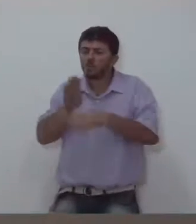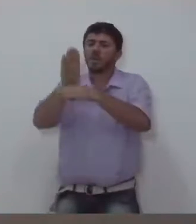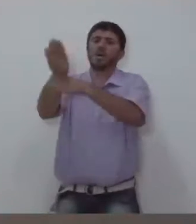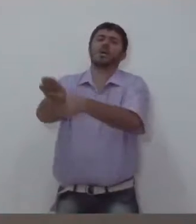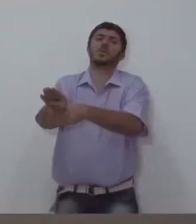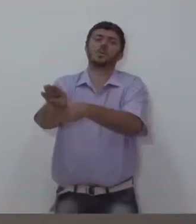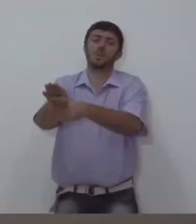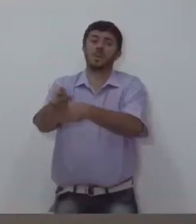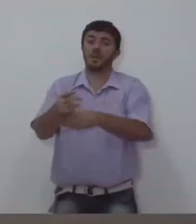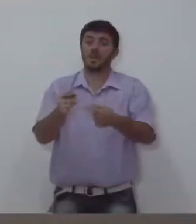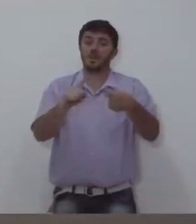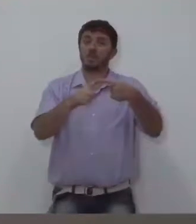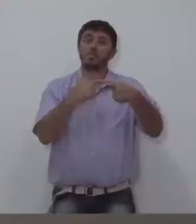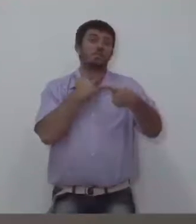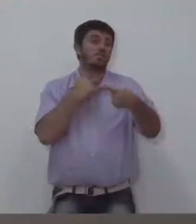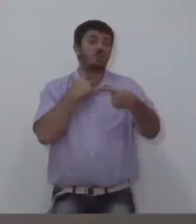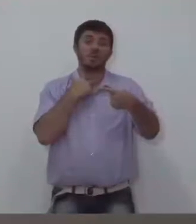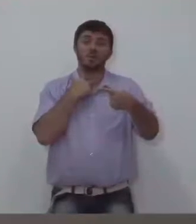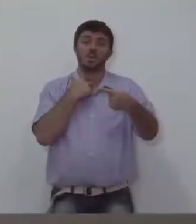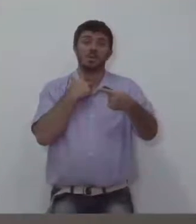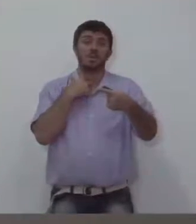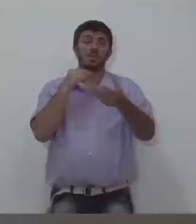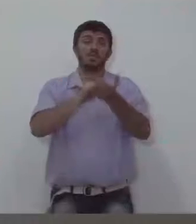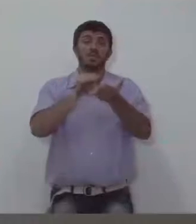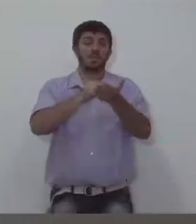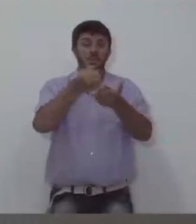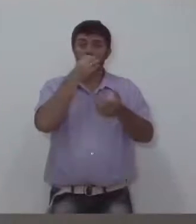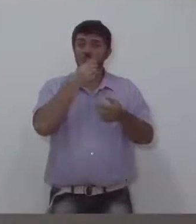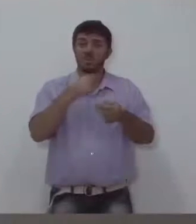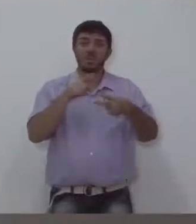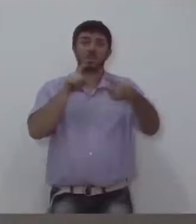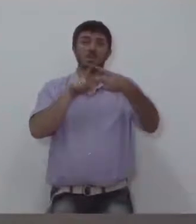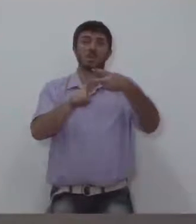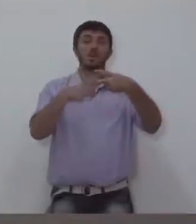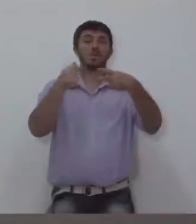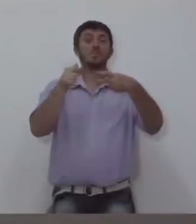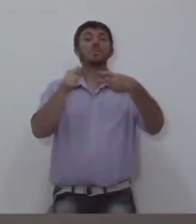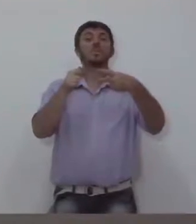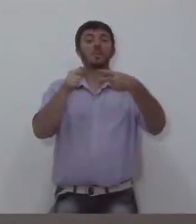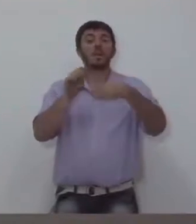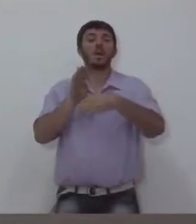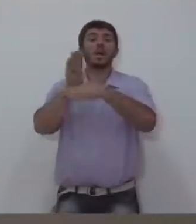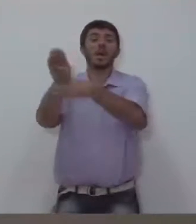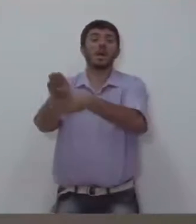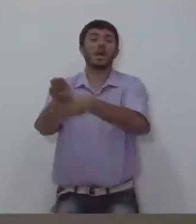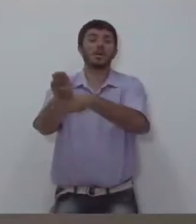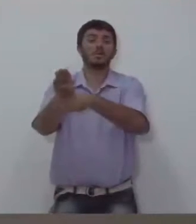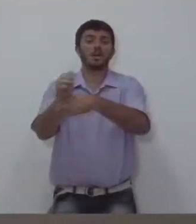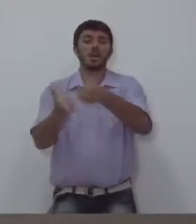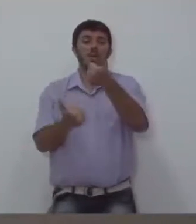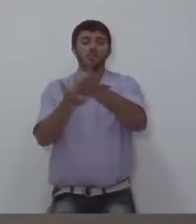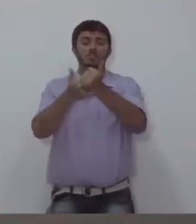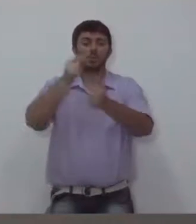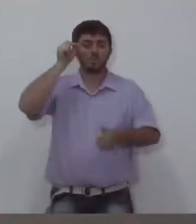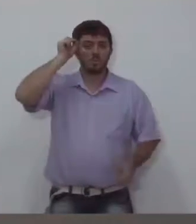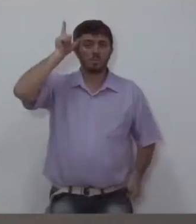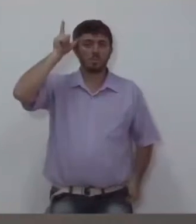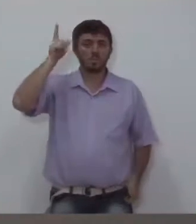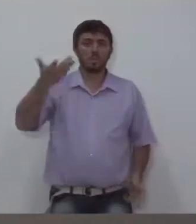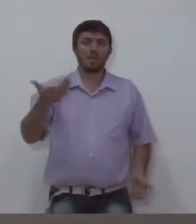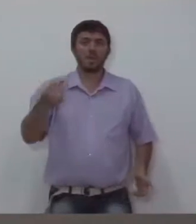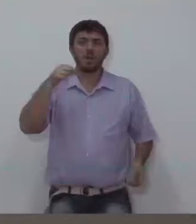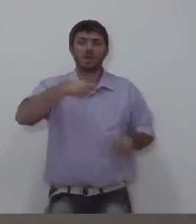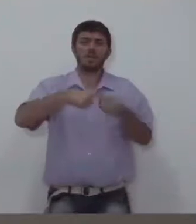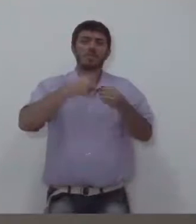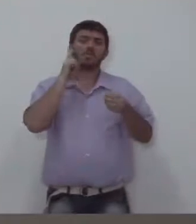pode faltar remédio, tem que ter vaga nos apoios culturais. Que vergonha para uma cidade como Vinhedo. Tem o teatro, e